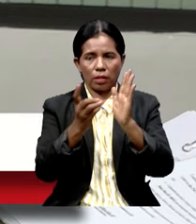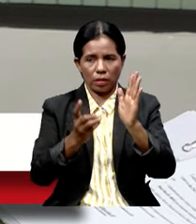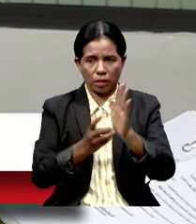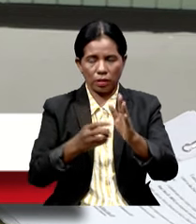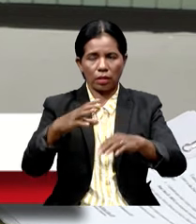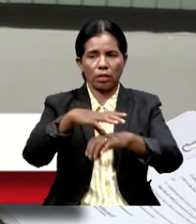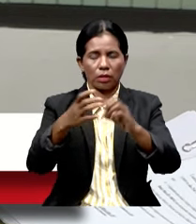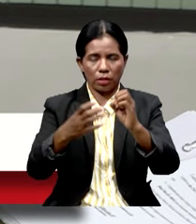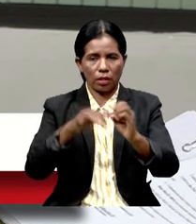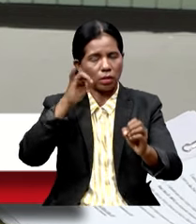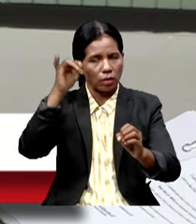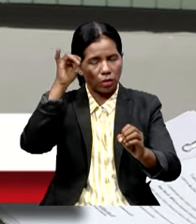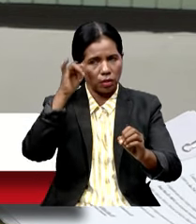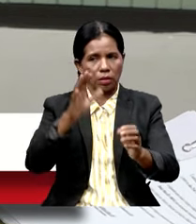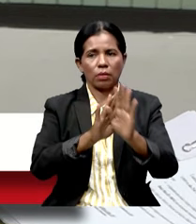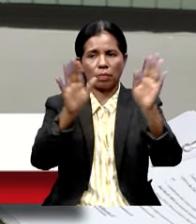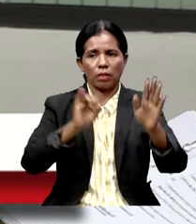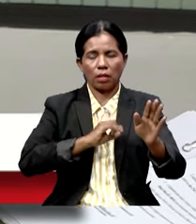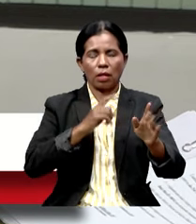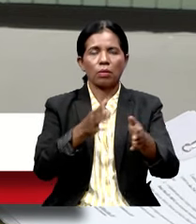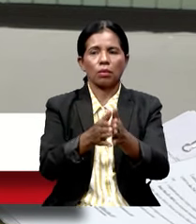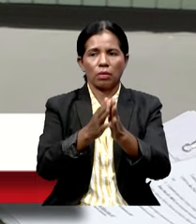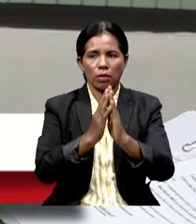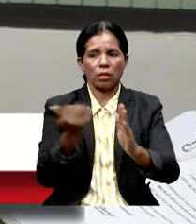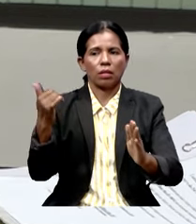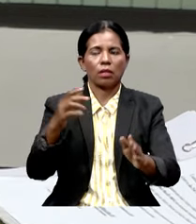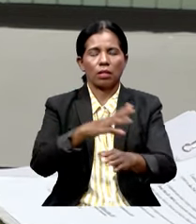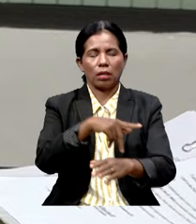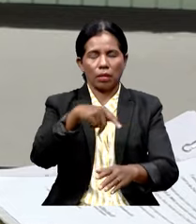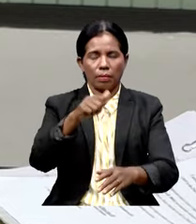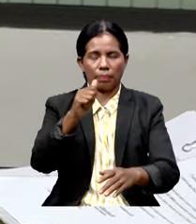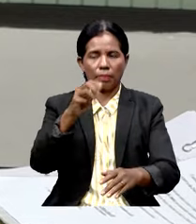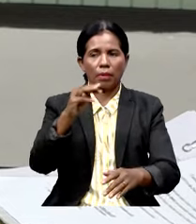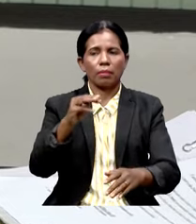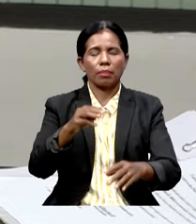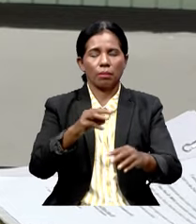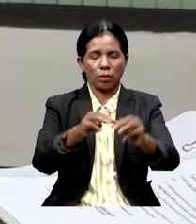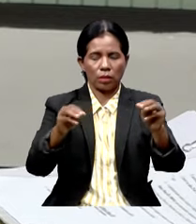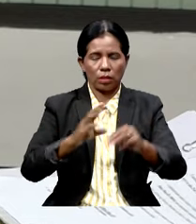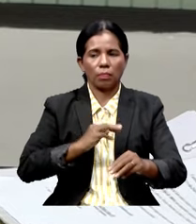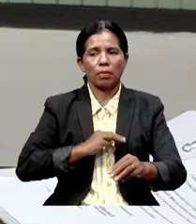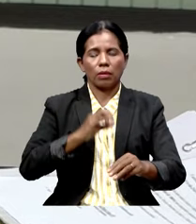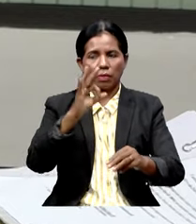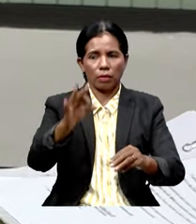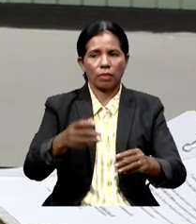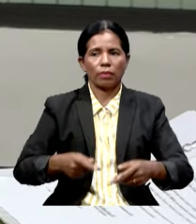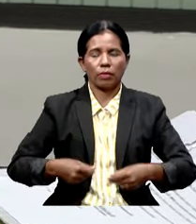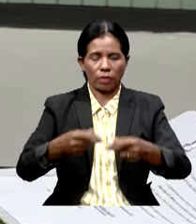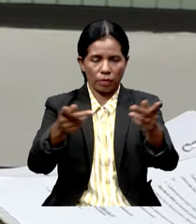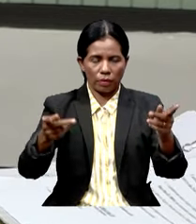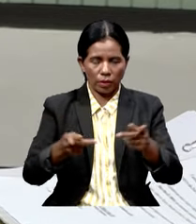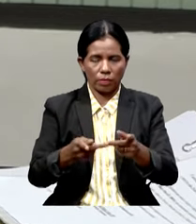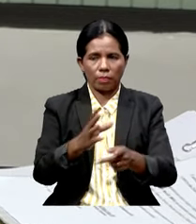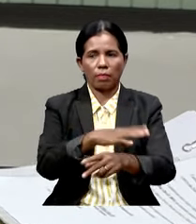horai, horsik, hor domingo na hoba coordena ona ho itania pam, município Manufarri, a meta tan as espaço barai,